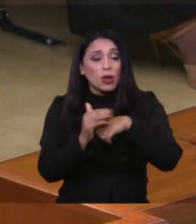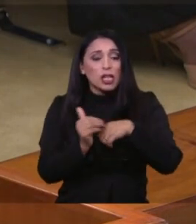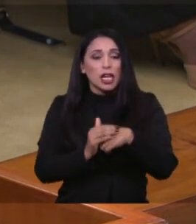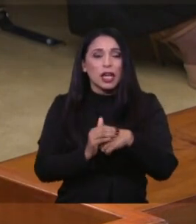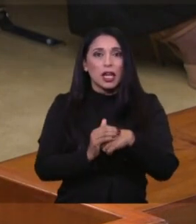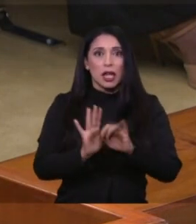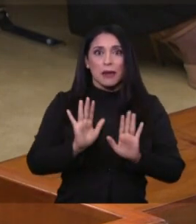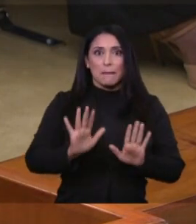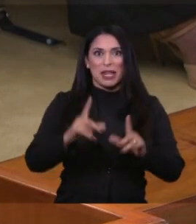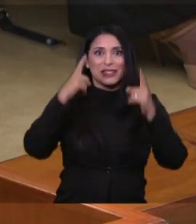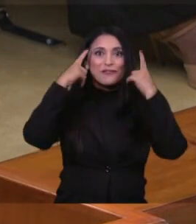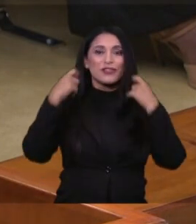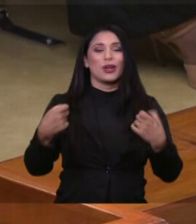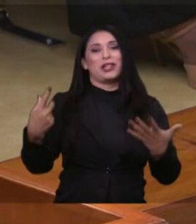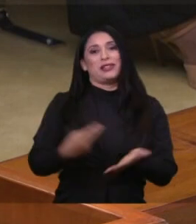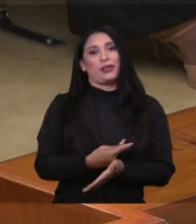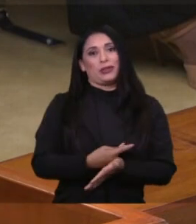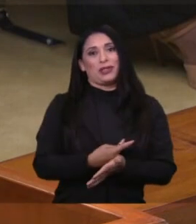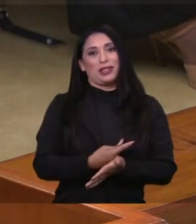um espaço de violência.